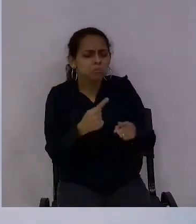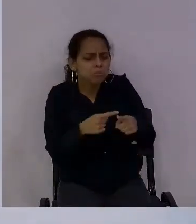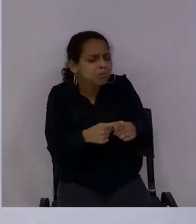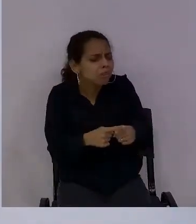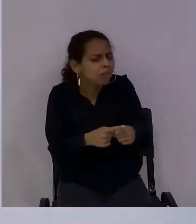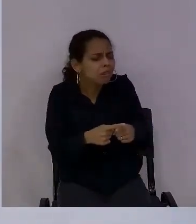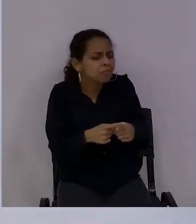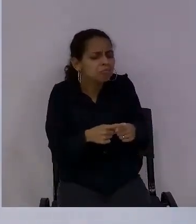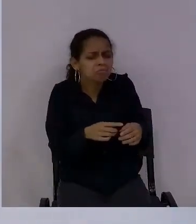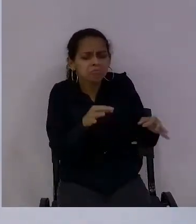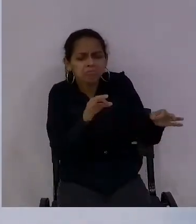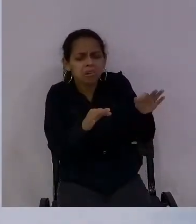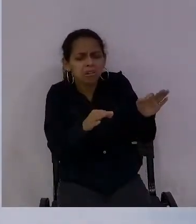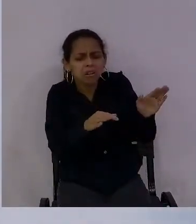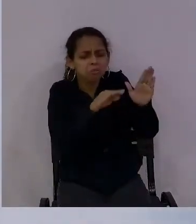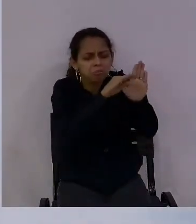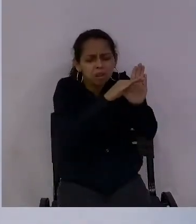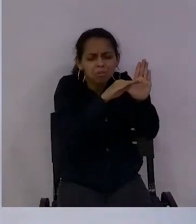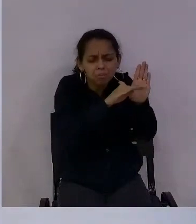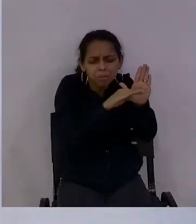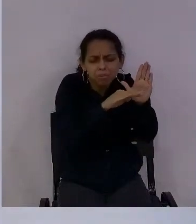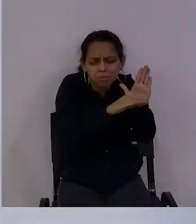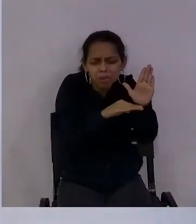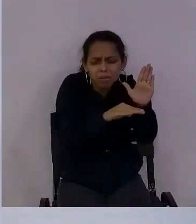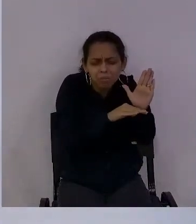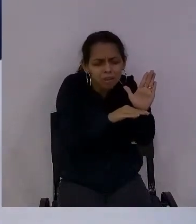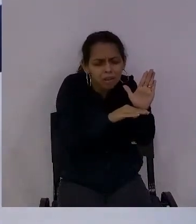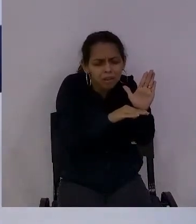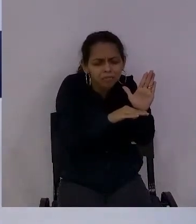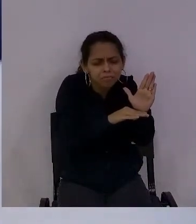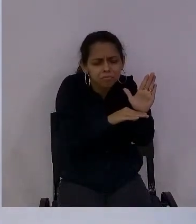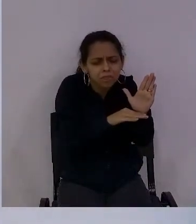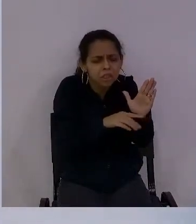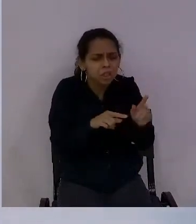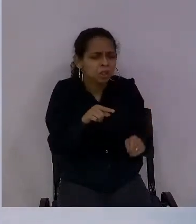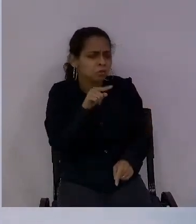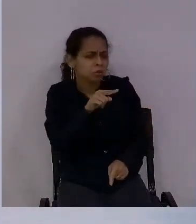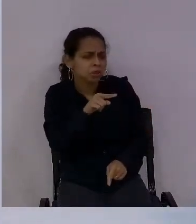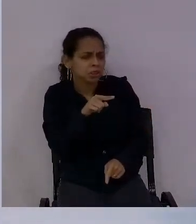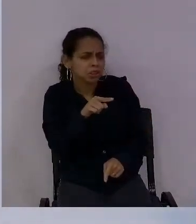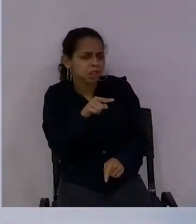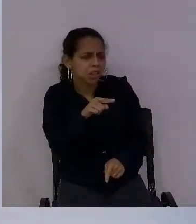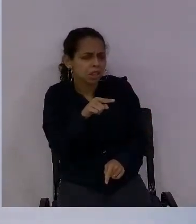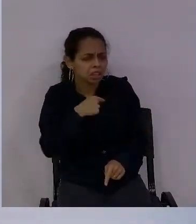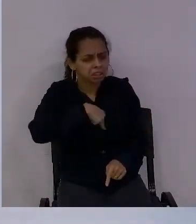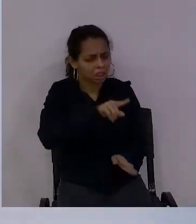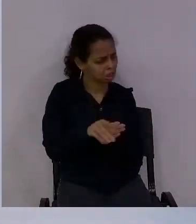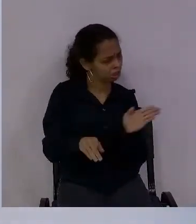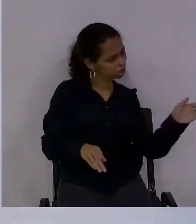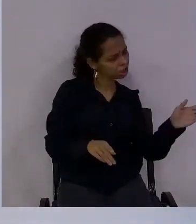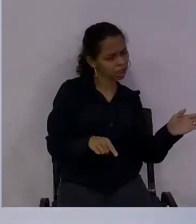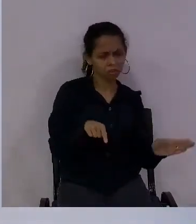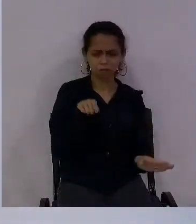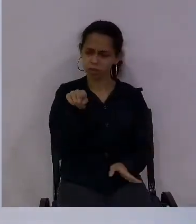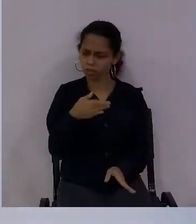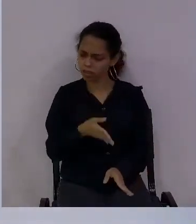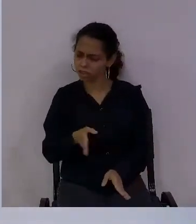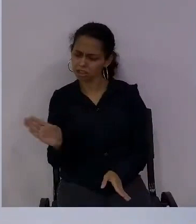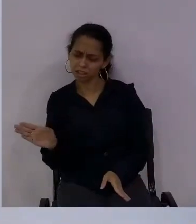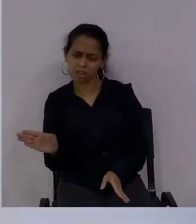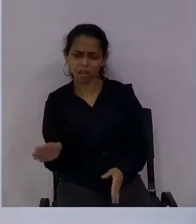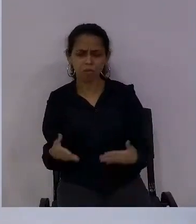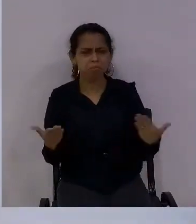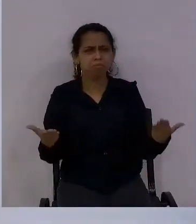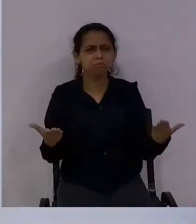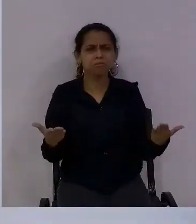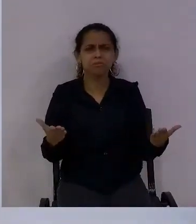tantas regrinhas, aqui entra, aqui sai, olha, é desse jeito, você sai pela esquerda, você pela direita, olha, você vem desse lado, sabe quando você vai num restaurante